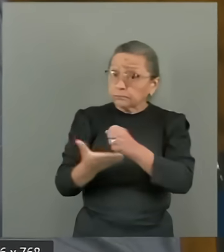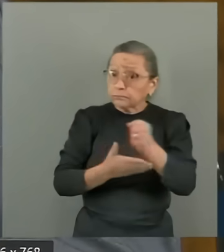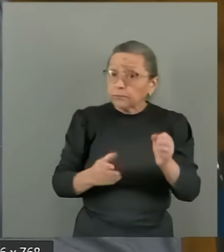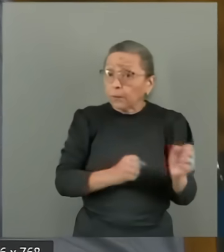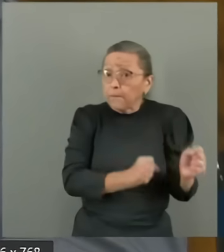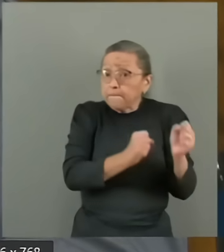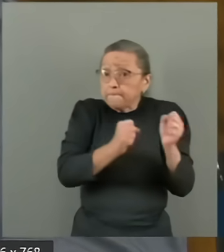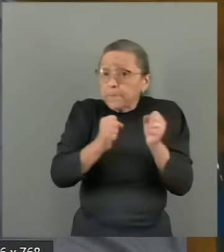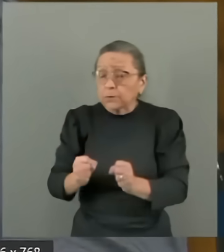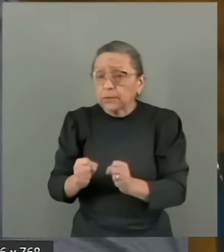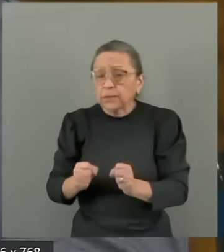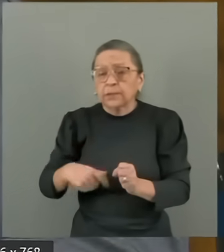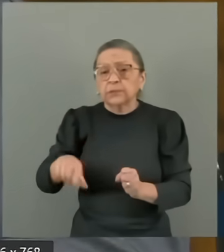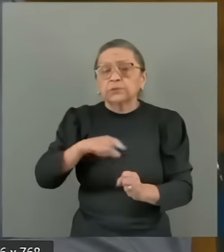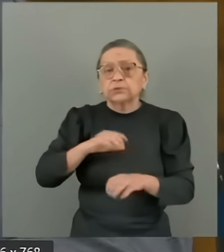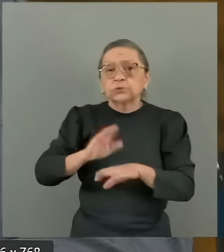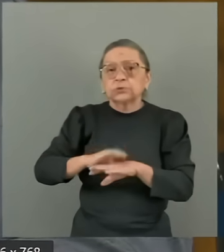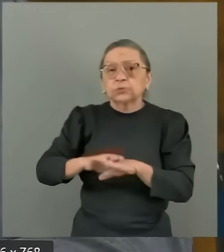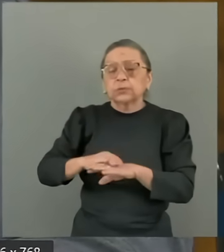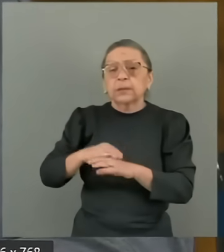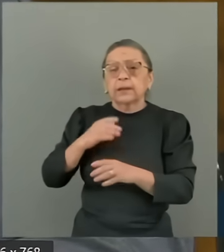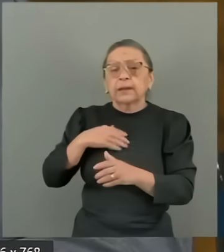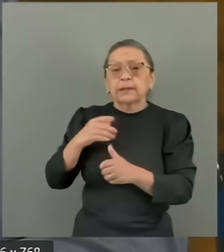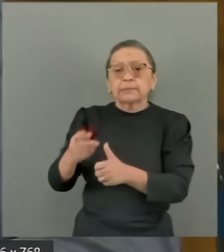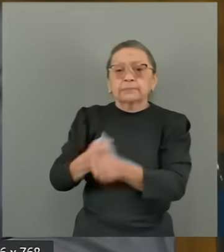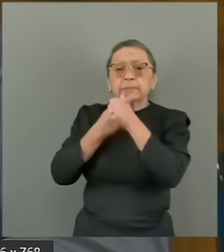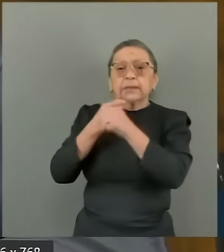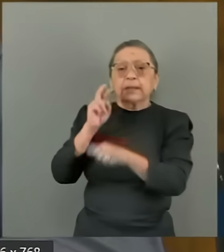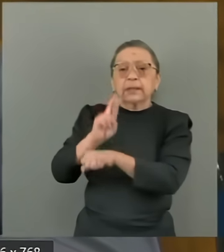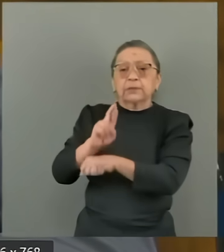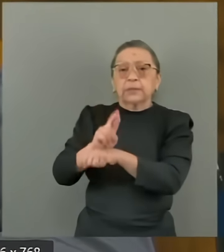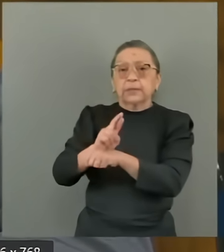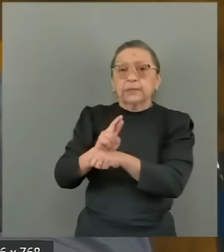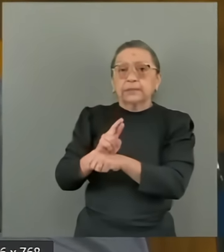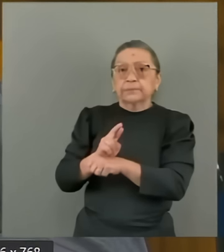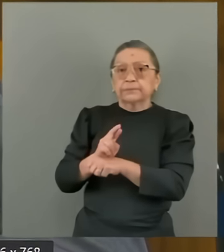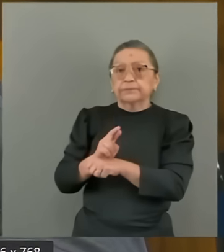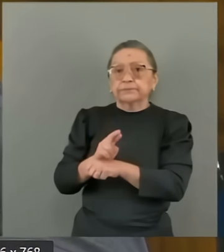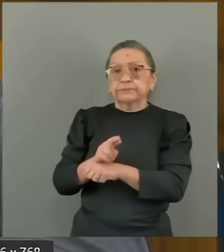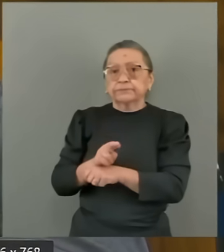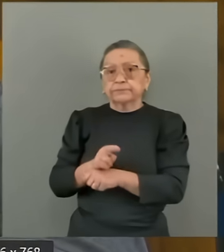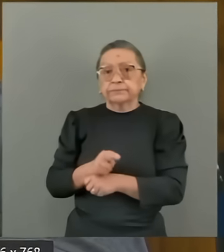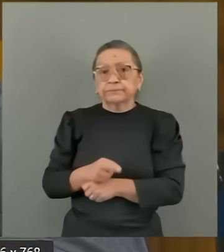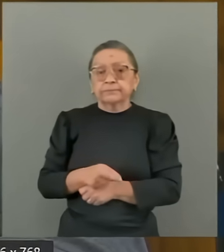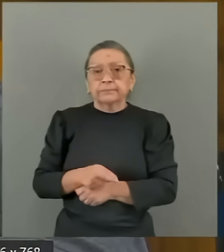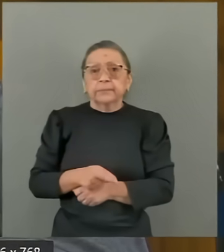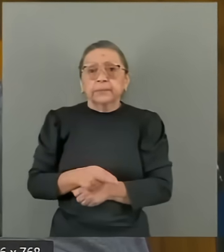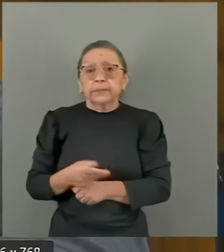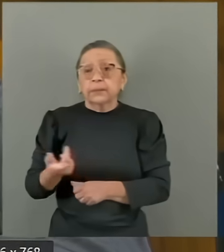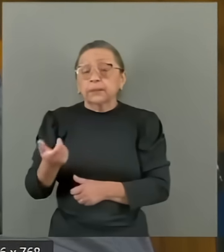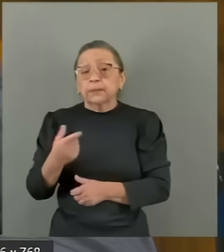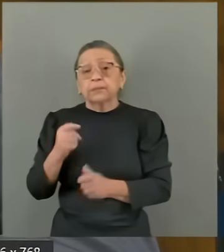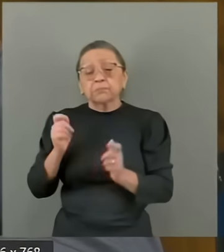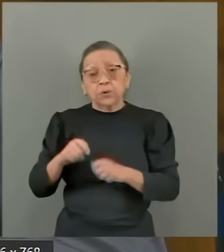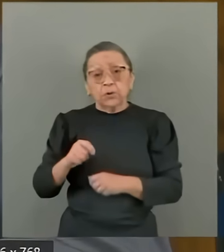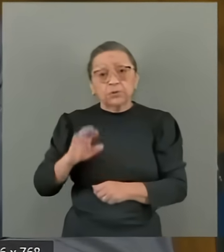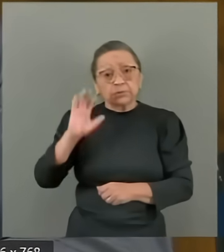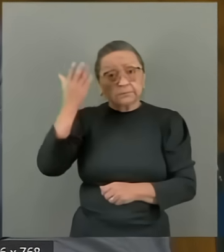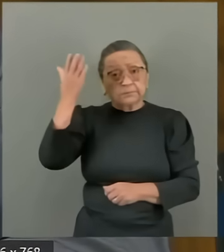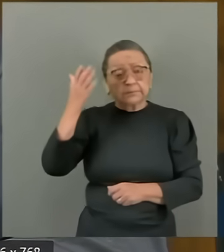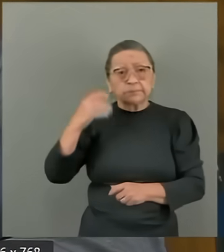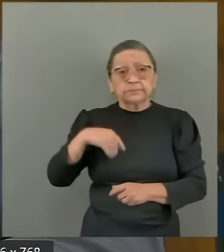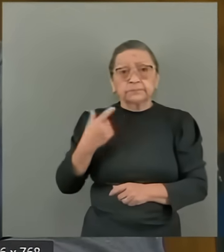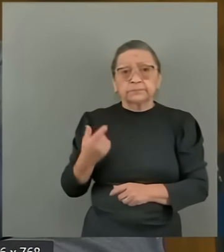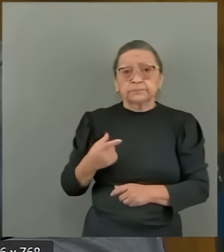poder de uma ação cautelar e dispensa expressamente, né, que se tome essa atitude, se